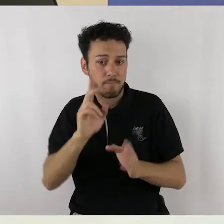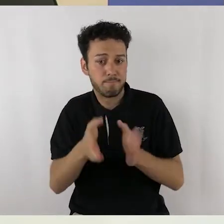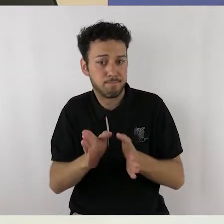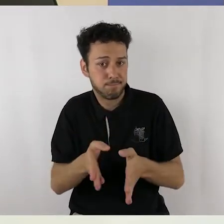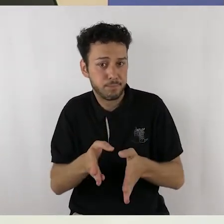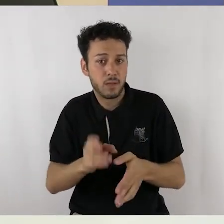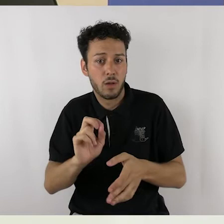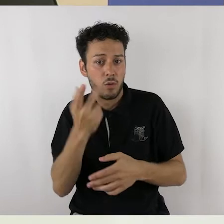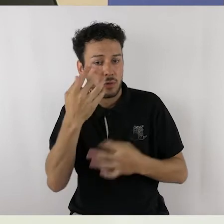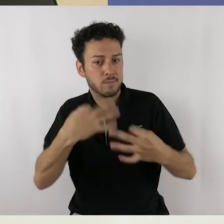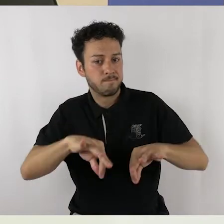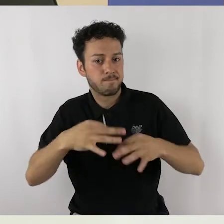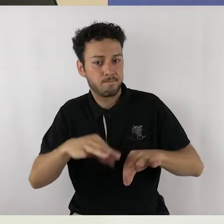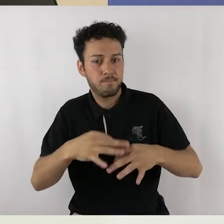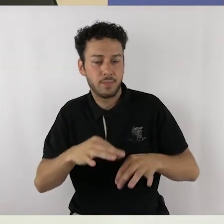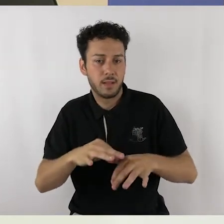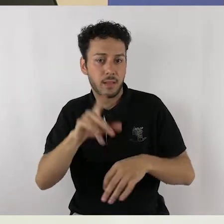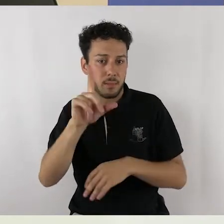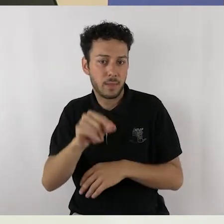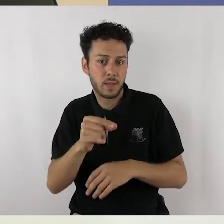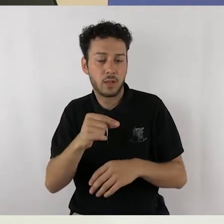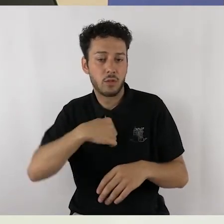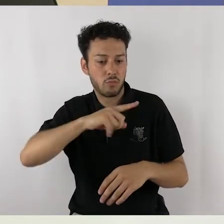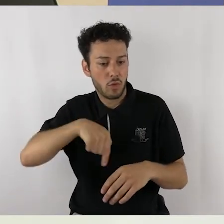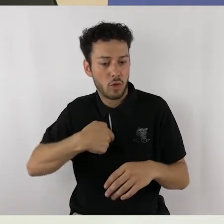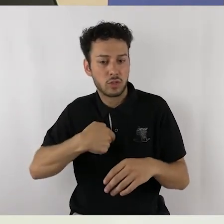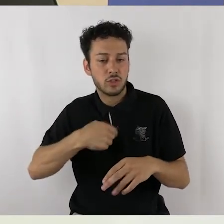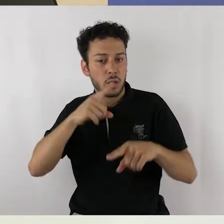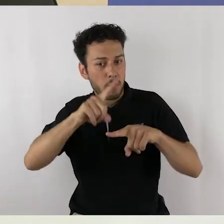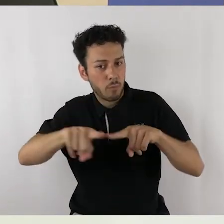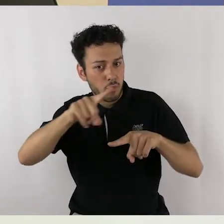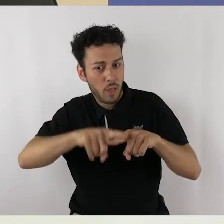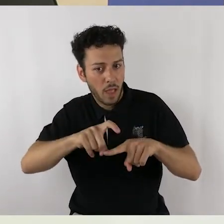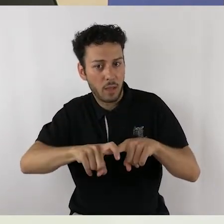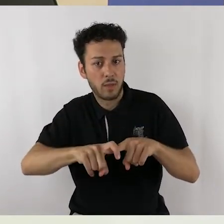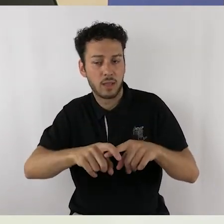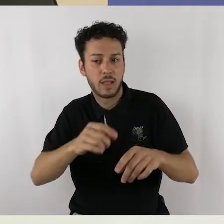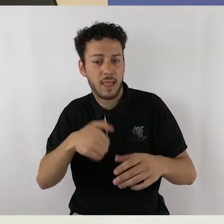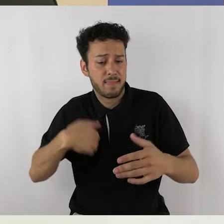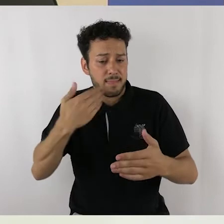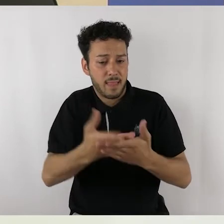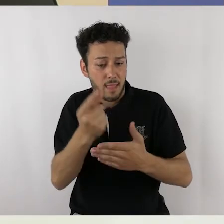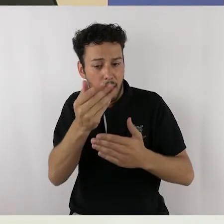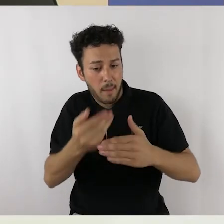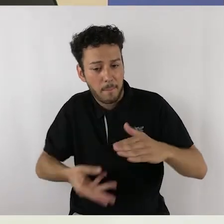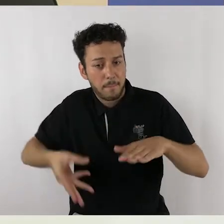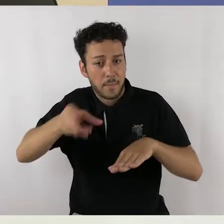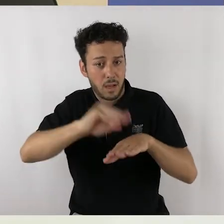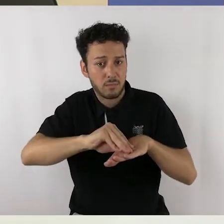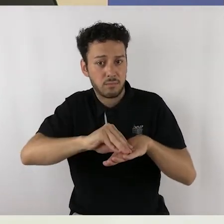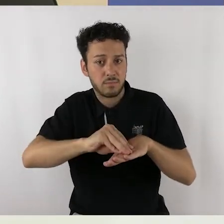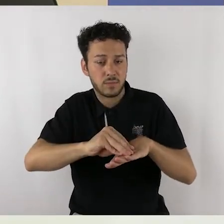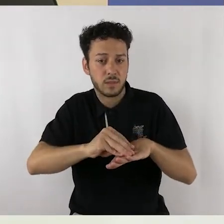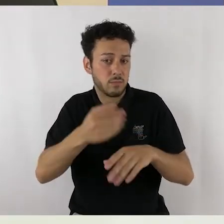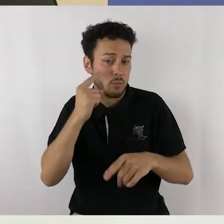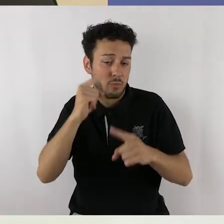neste ou simplesmente reforçar a hipoteca para uma outra finalidade é